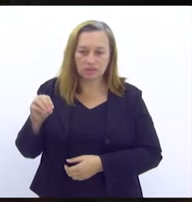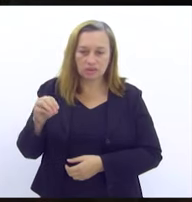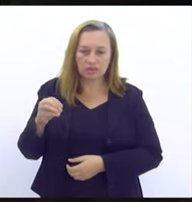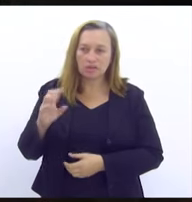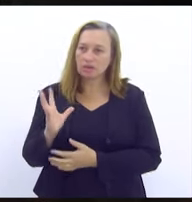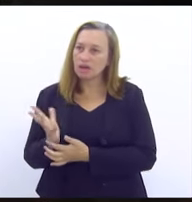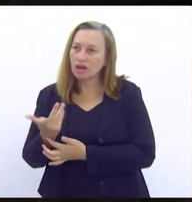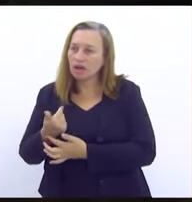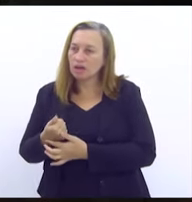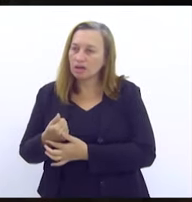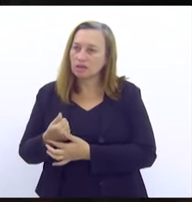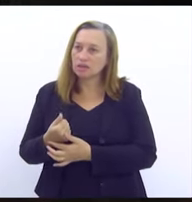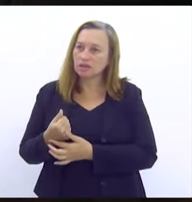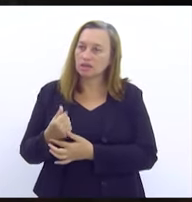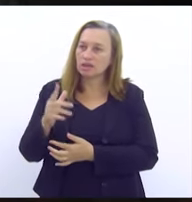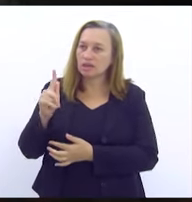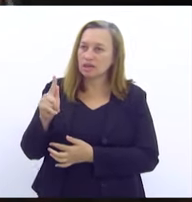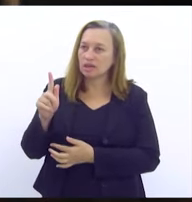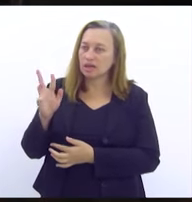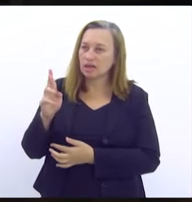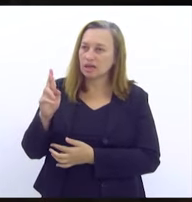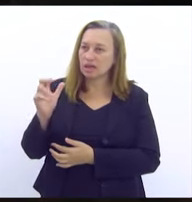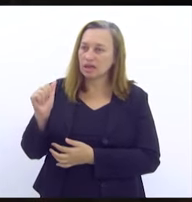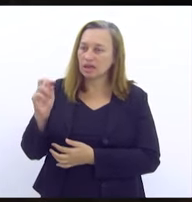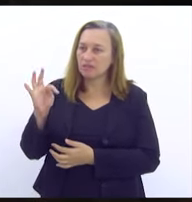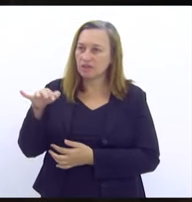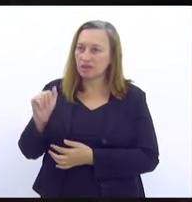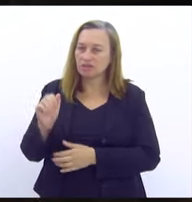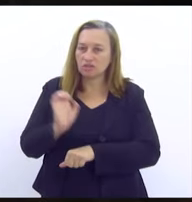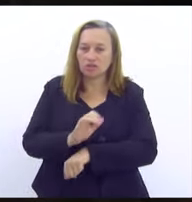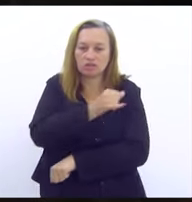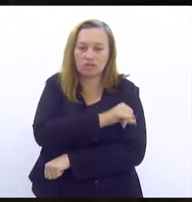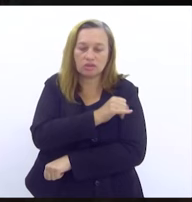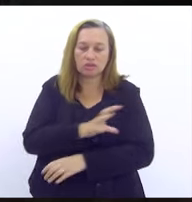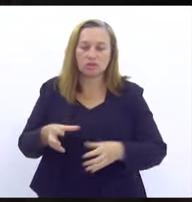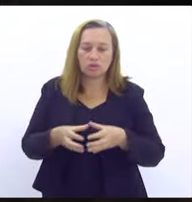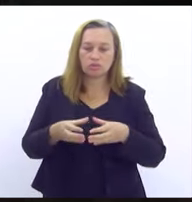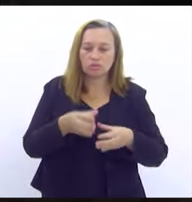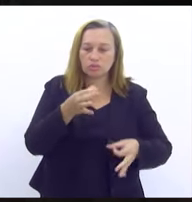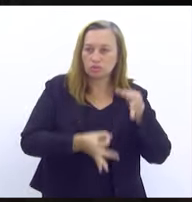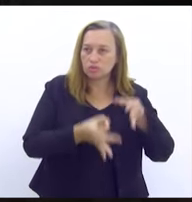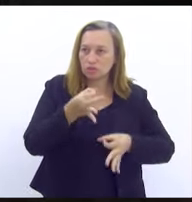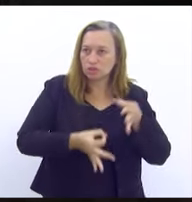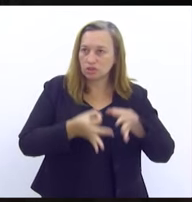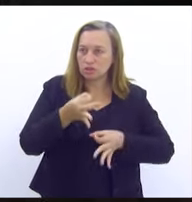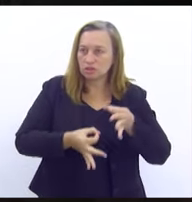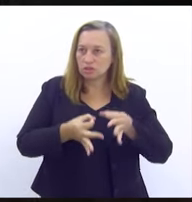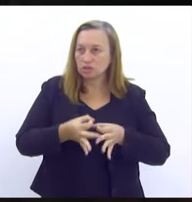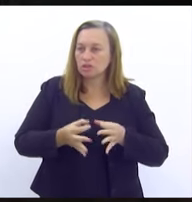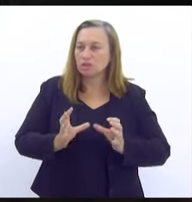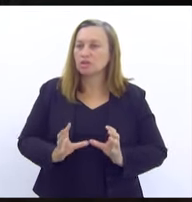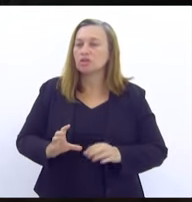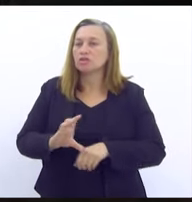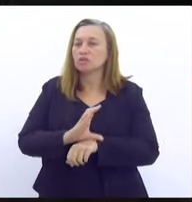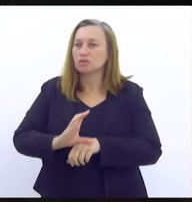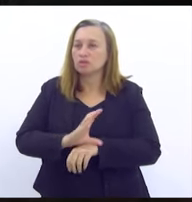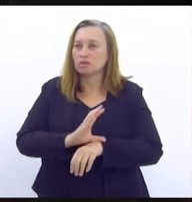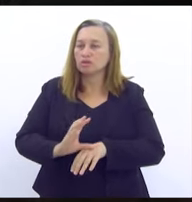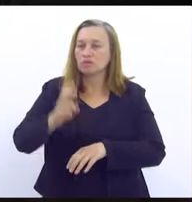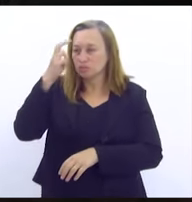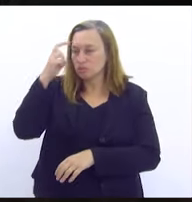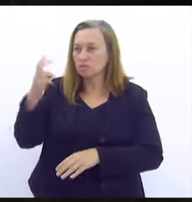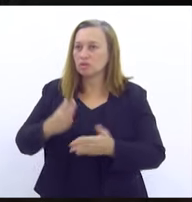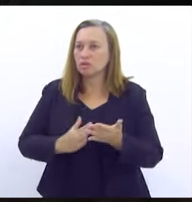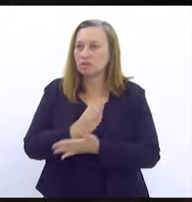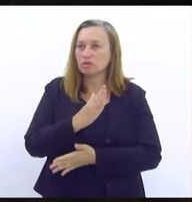arte em grafite no âmbito do Estado do Rio de Janeiro. Pareceres das comissões de Constituição e Justiça, pela constitucionalidade, cultura